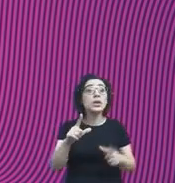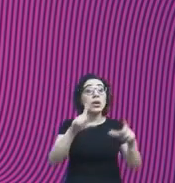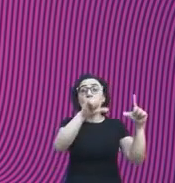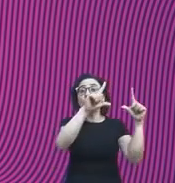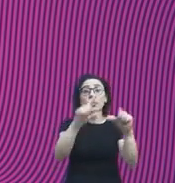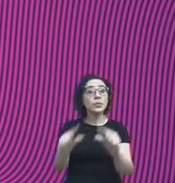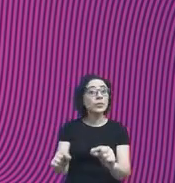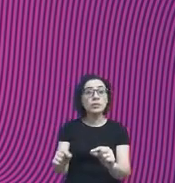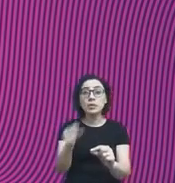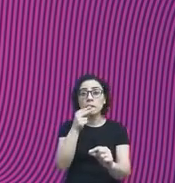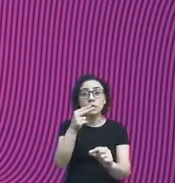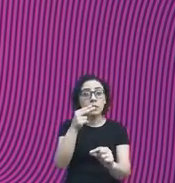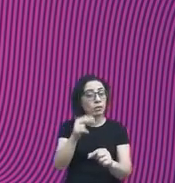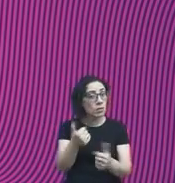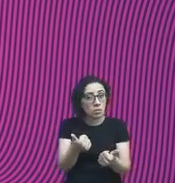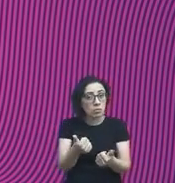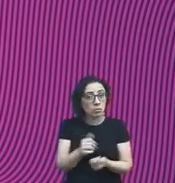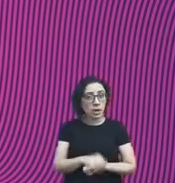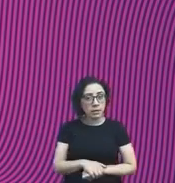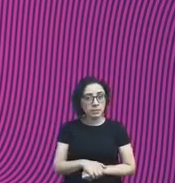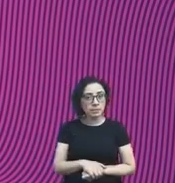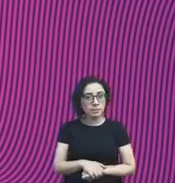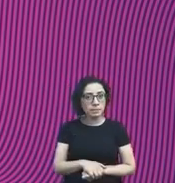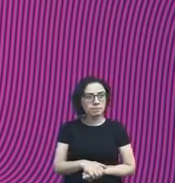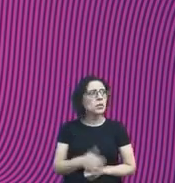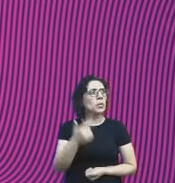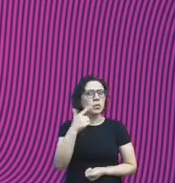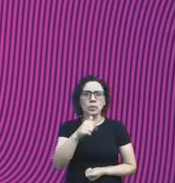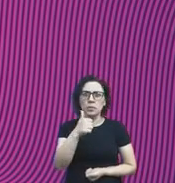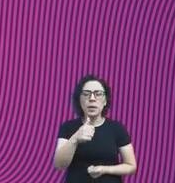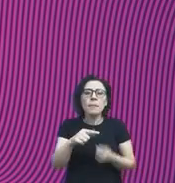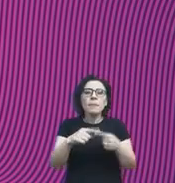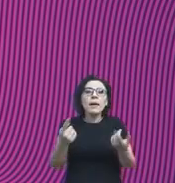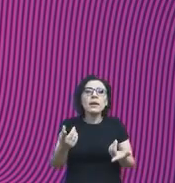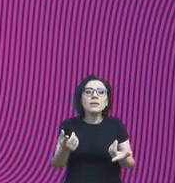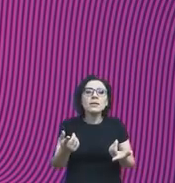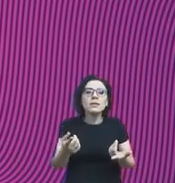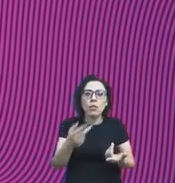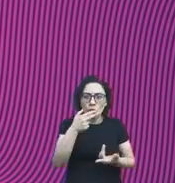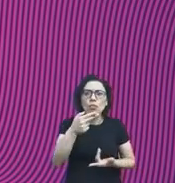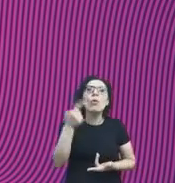que aí estão, sedentarismo, que gera obesidade,